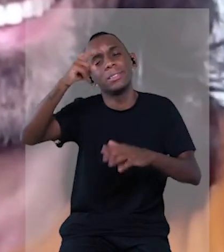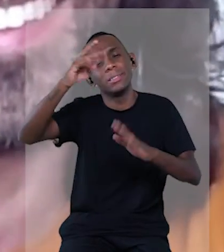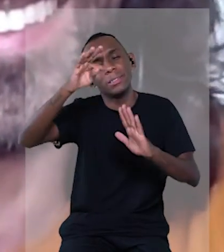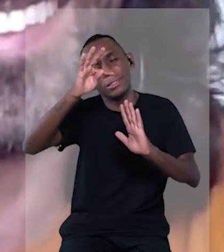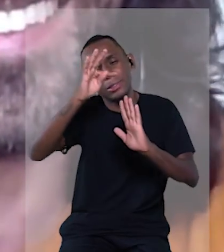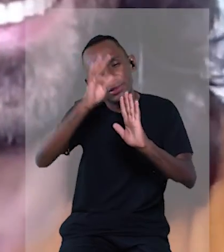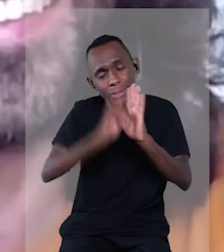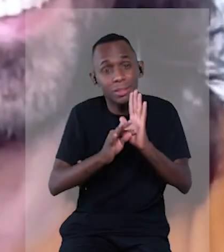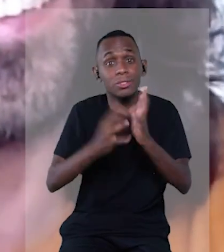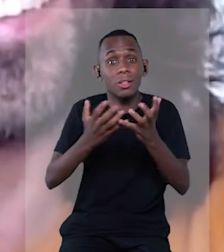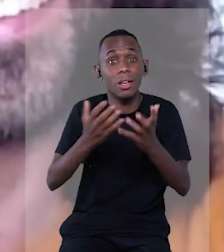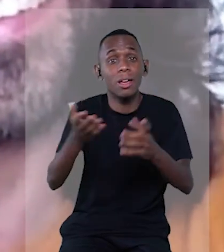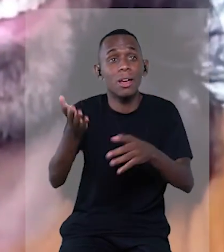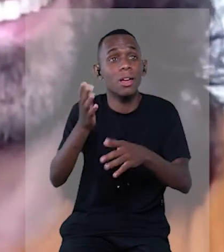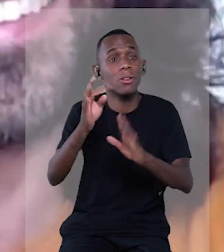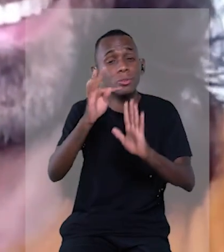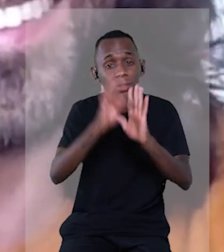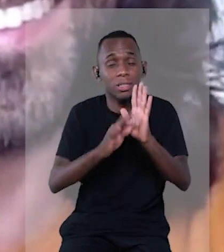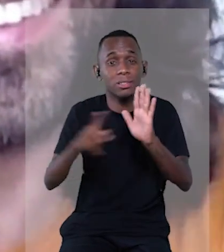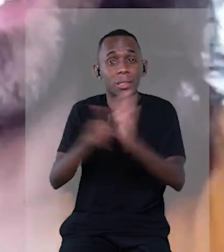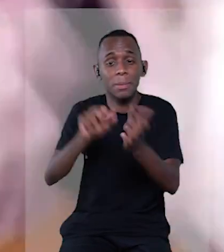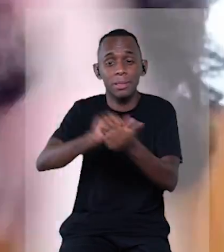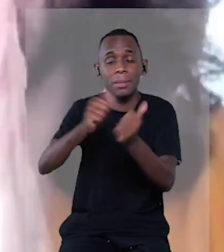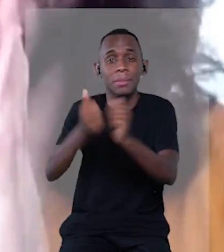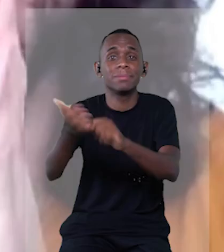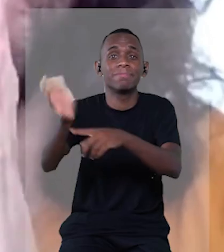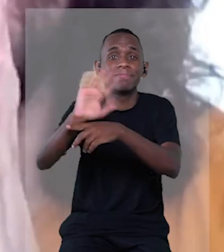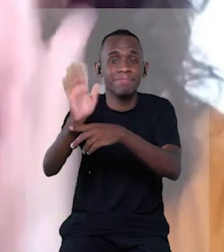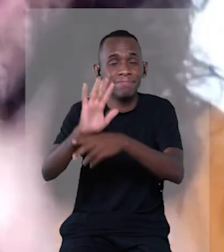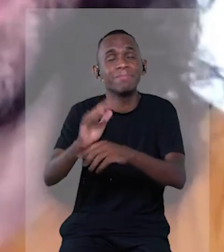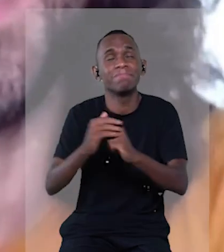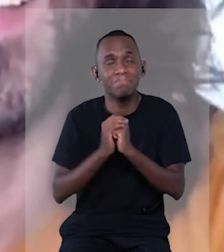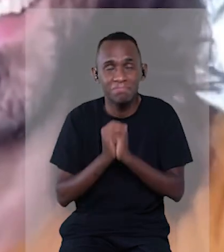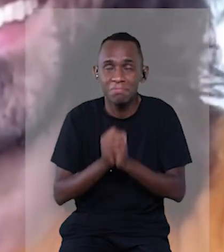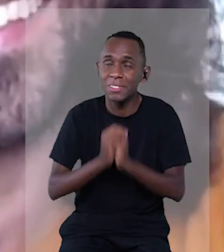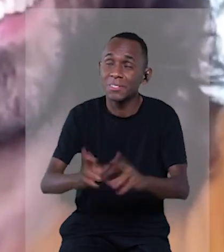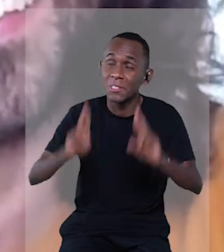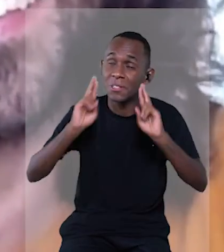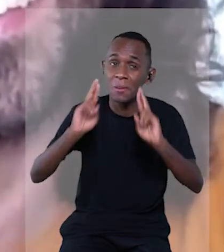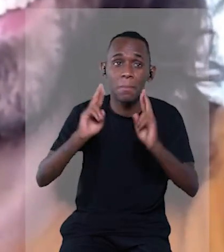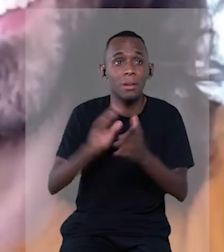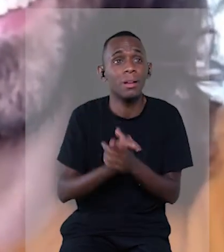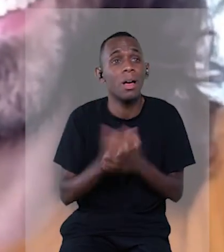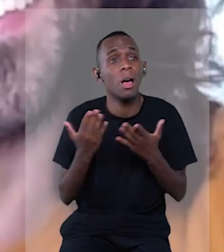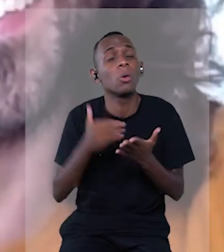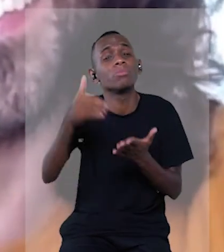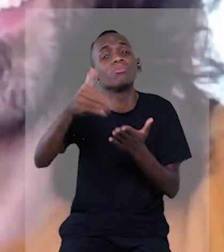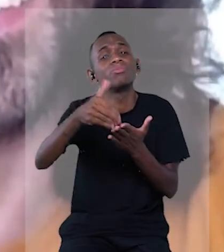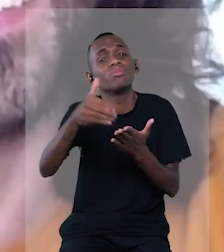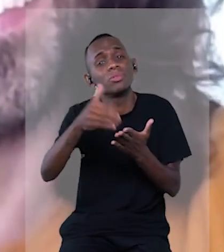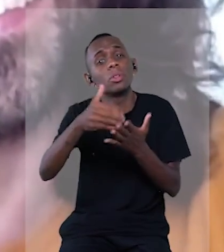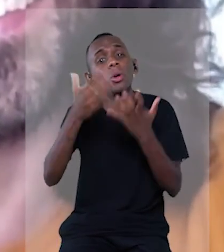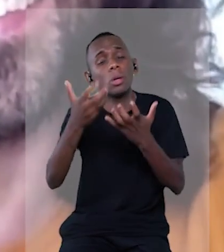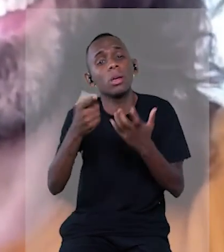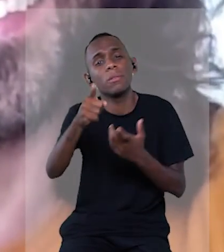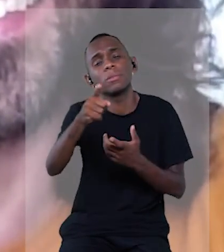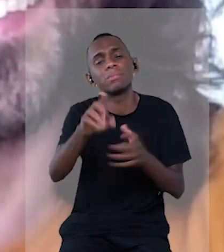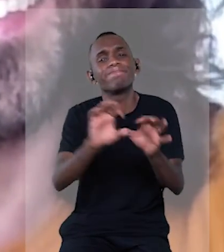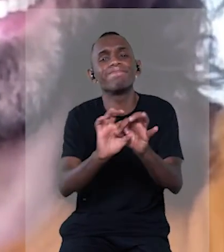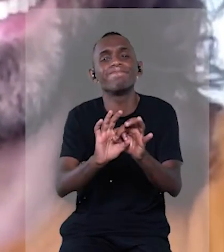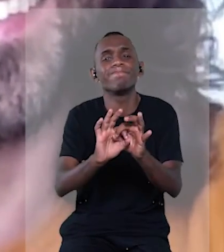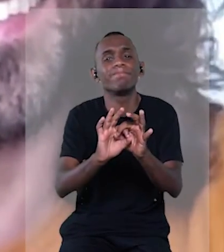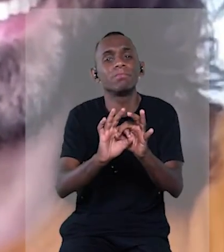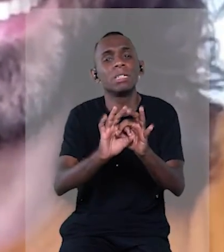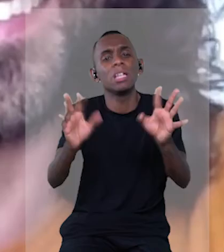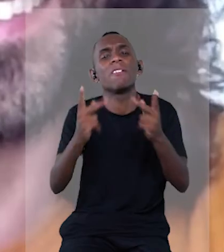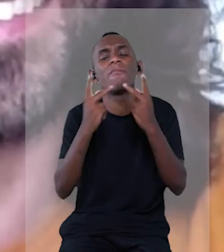seus textos, já quero ver esses filmes no cinema. Sim seja, amém. Sim seja mesmo. A gente está chegando aqui no